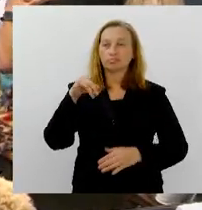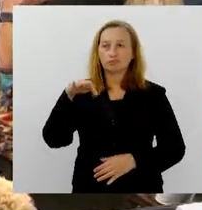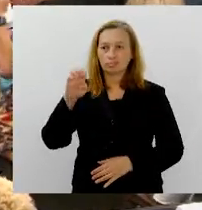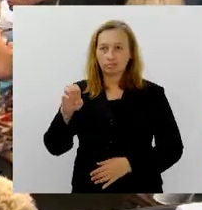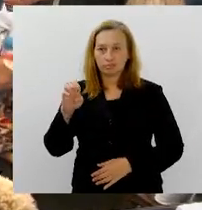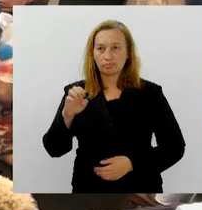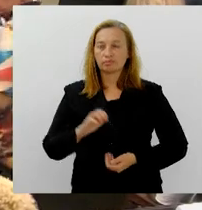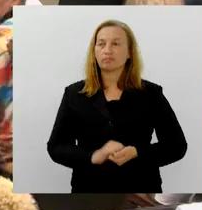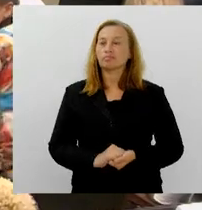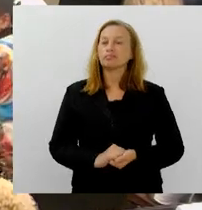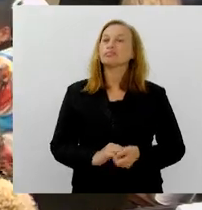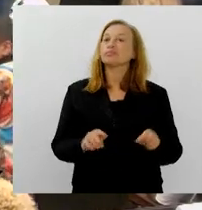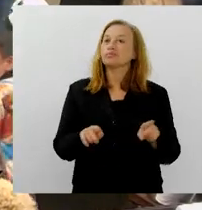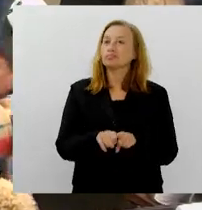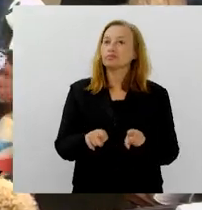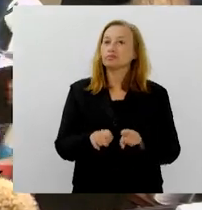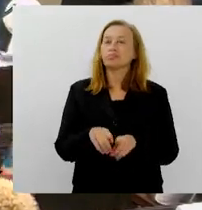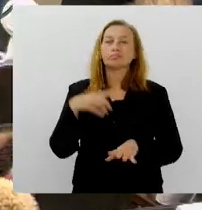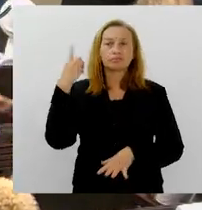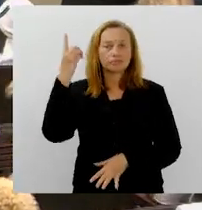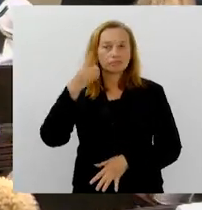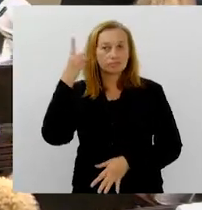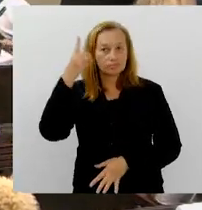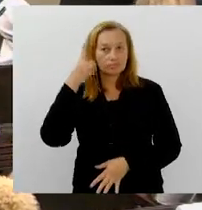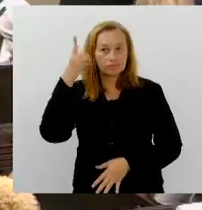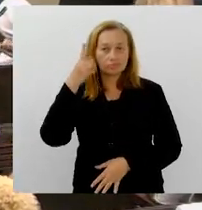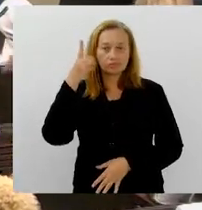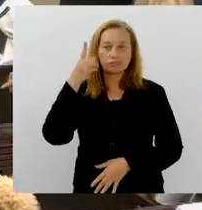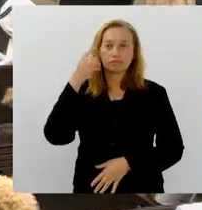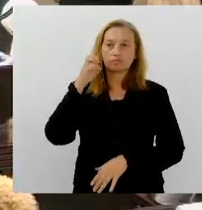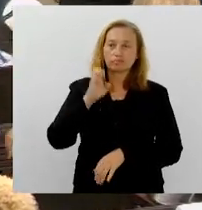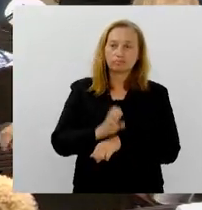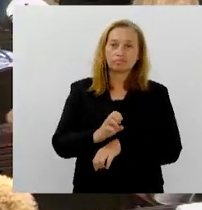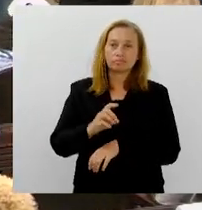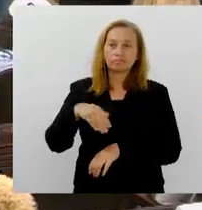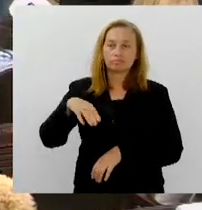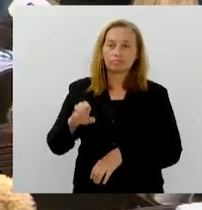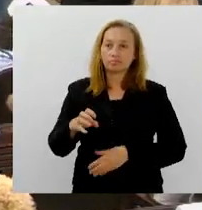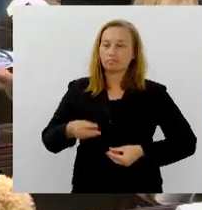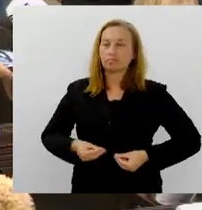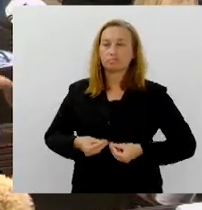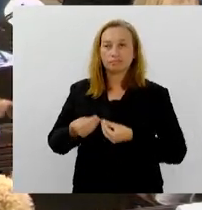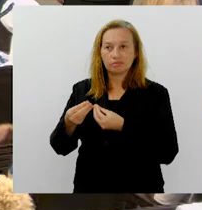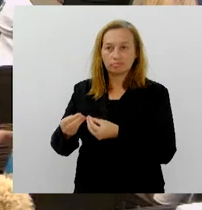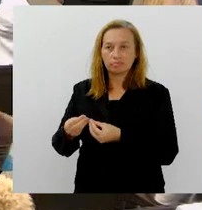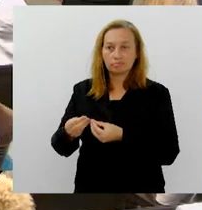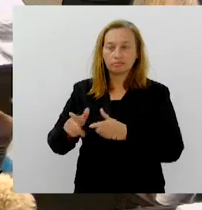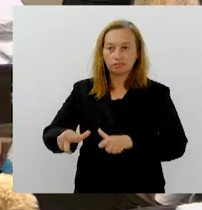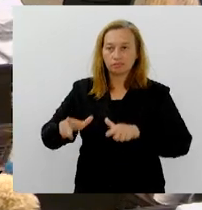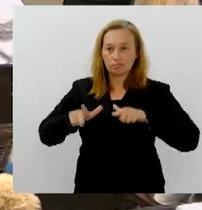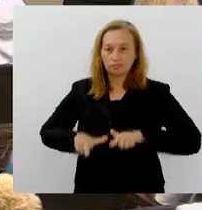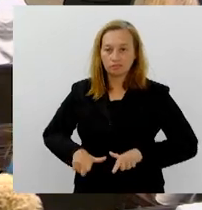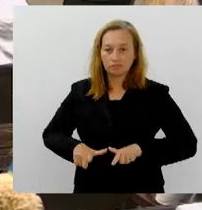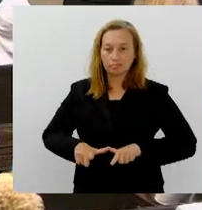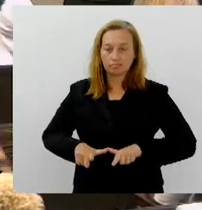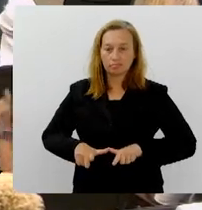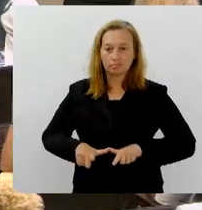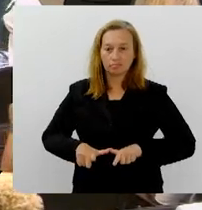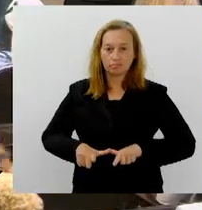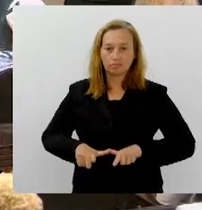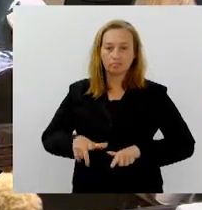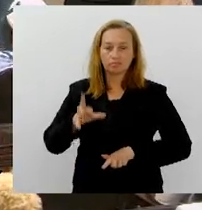ao excelentíssimo deputado estadual Carlos Mink para a entrega do diploma à Delegação Rio